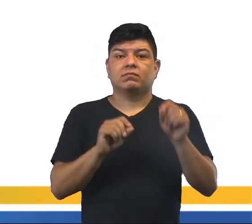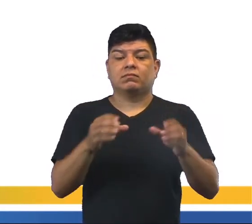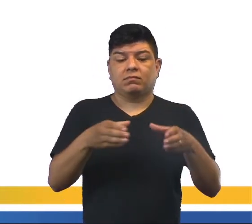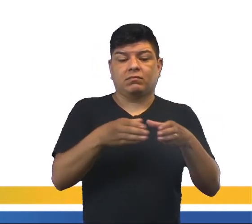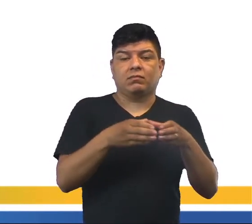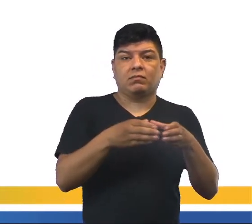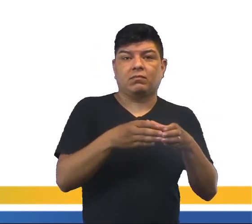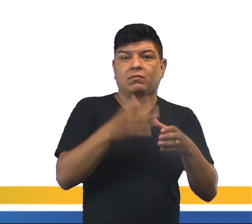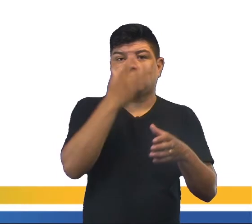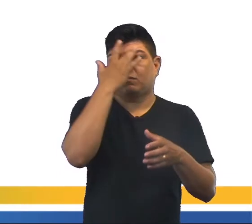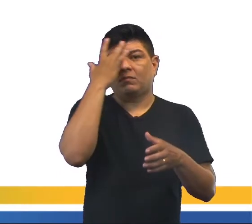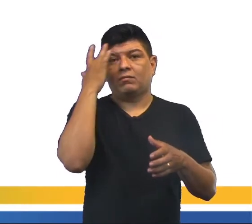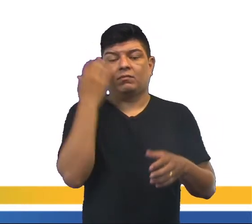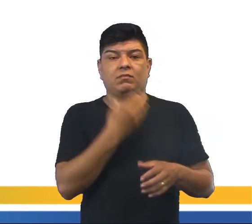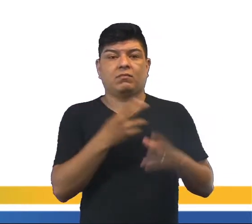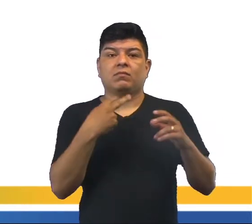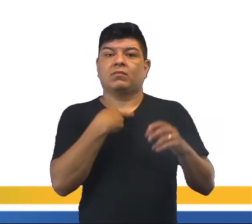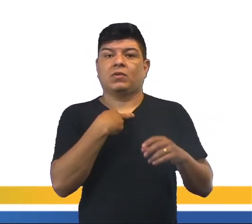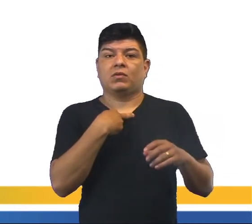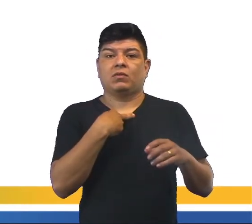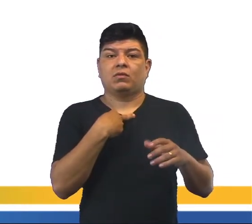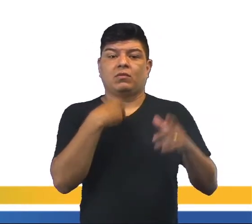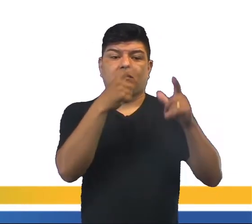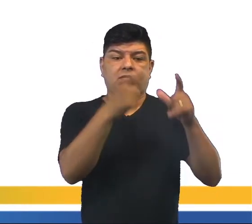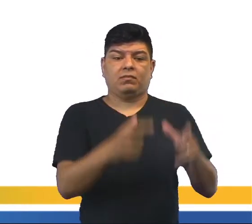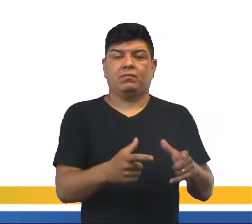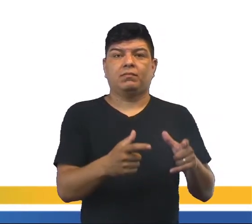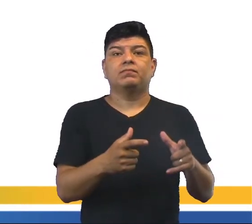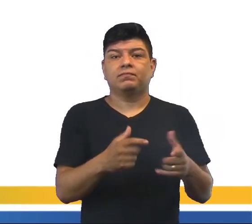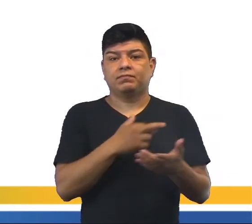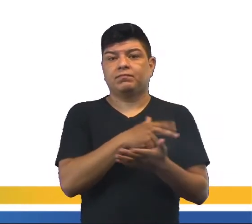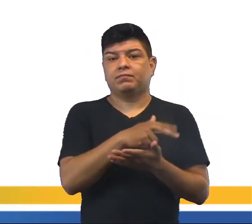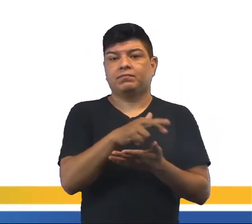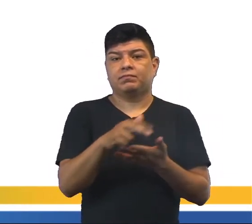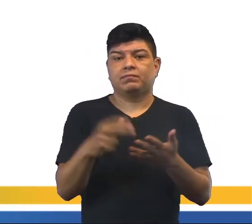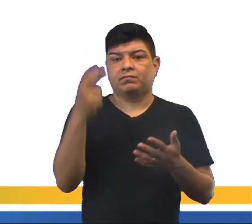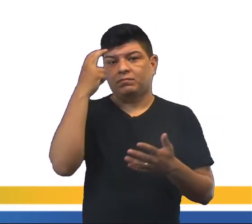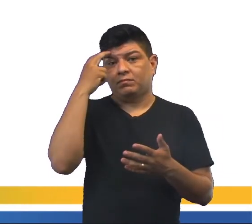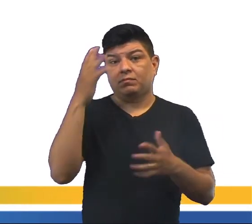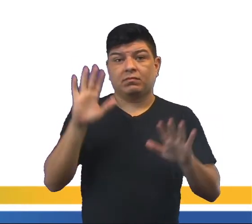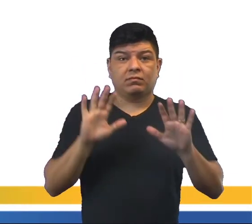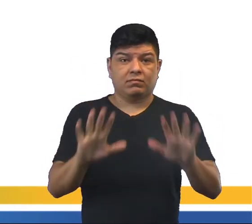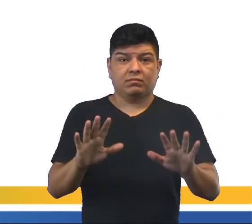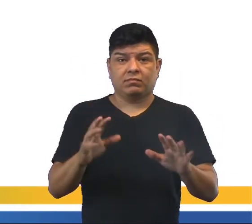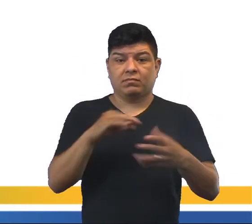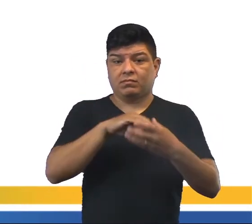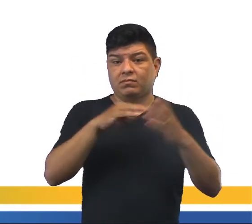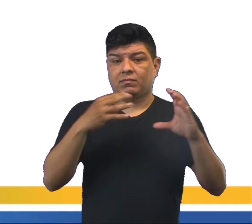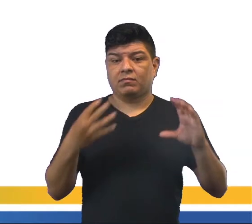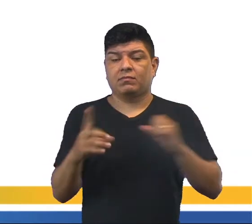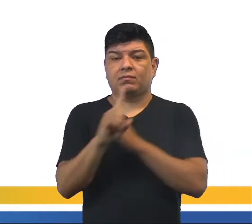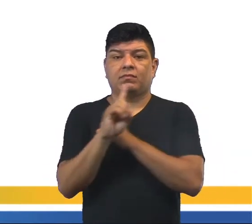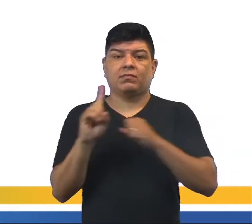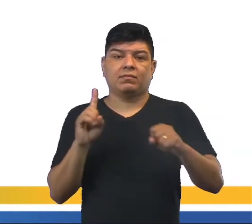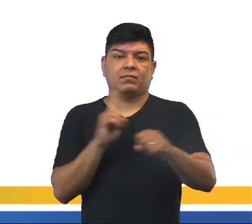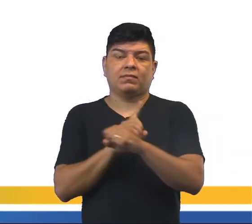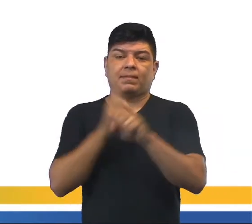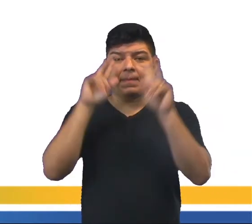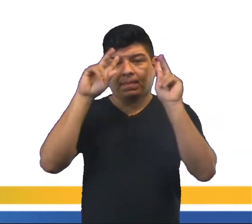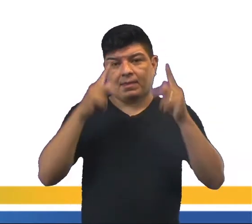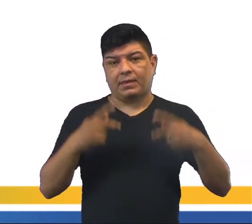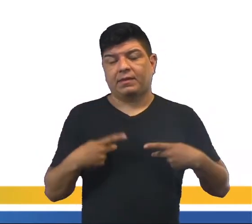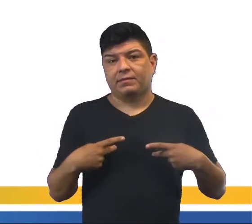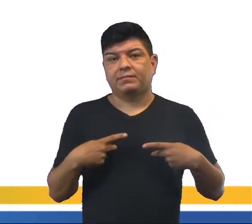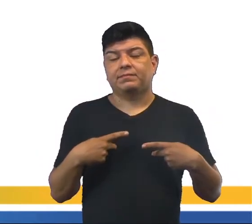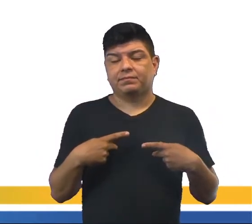de pessoas que ocupam o mesmo território. A diversidade cultural é praticamente uma característica da sociedade humana, já que